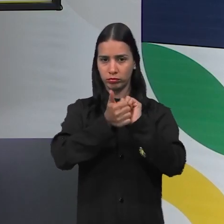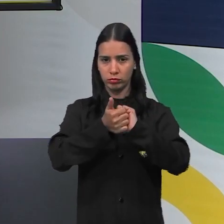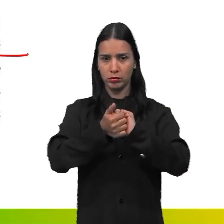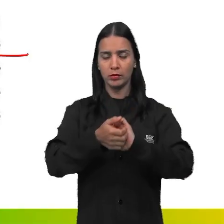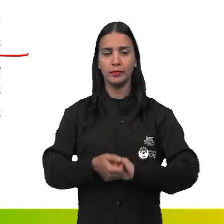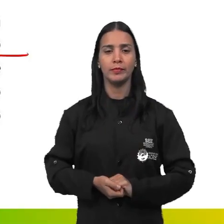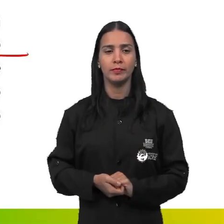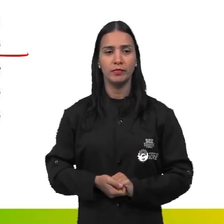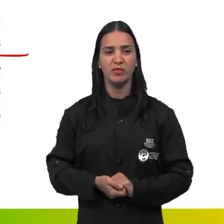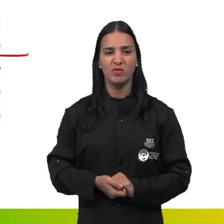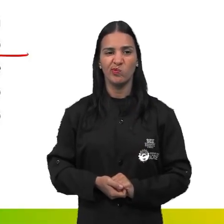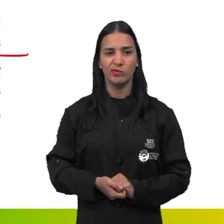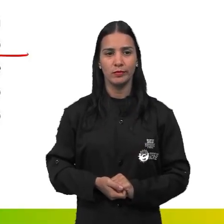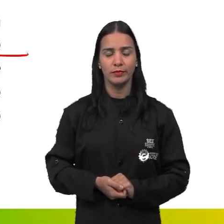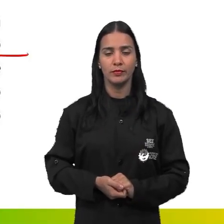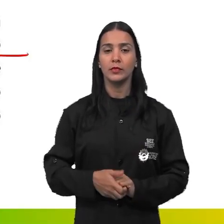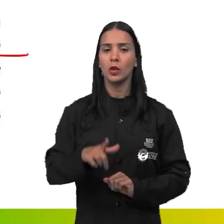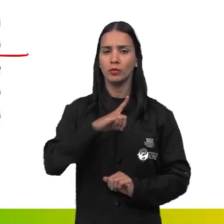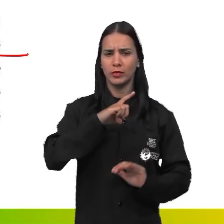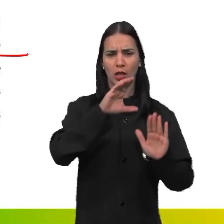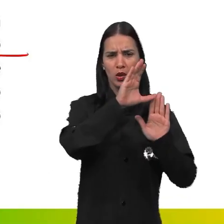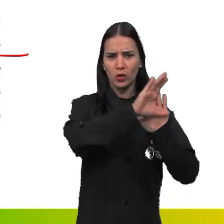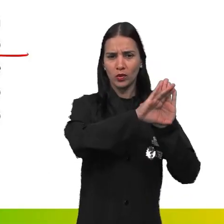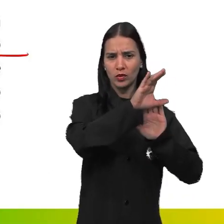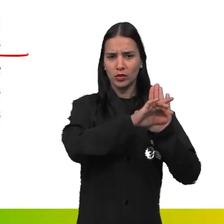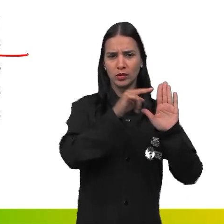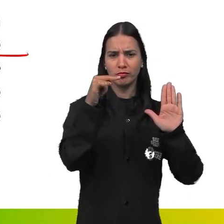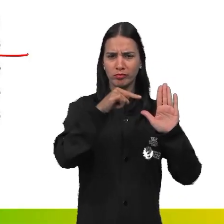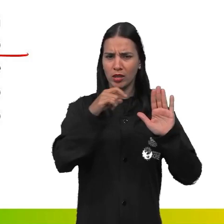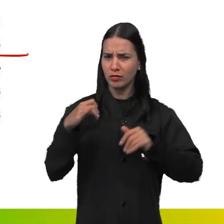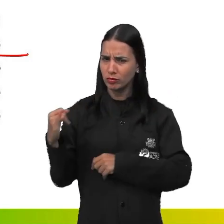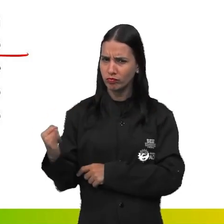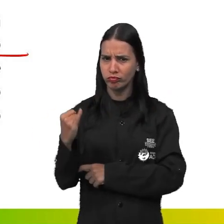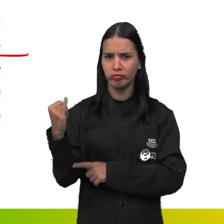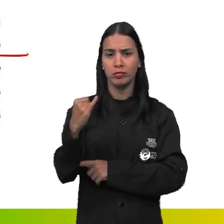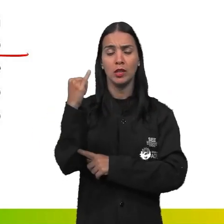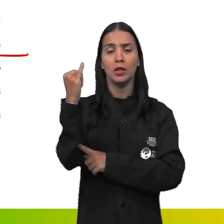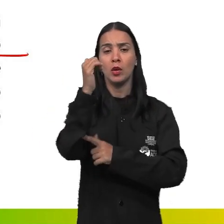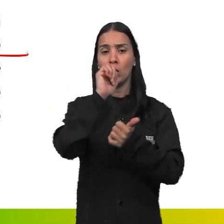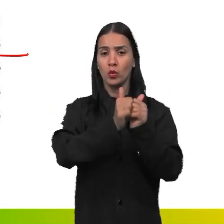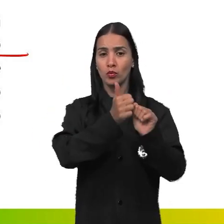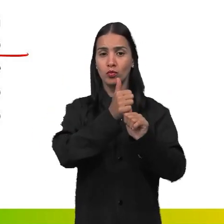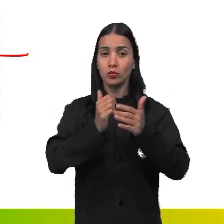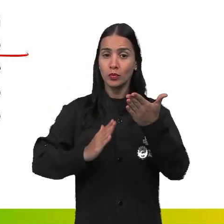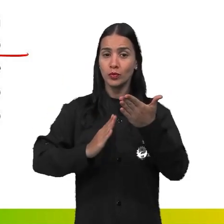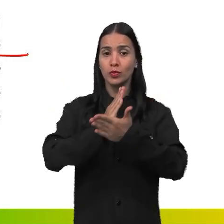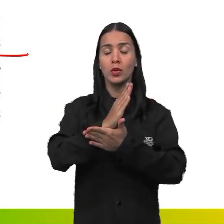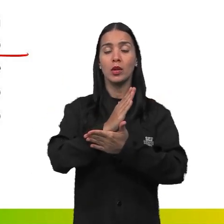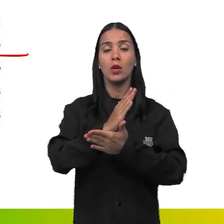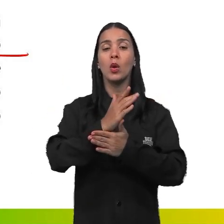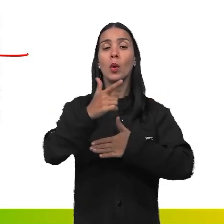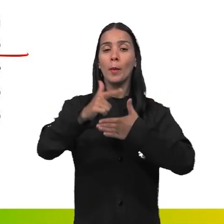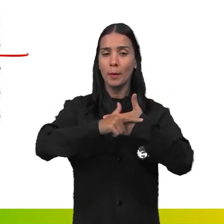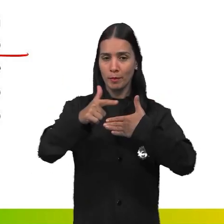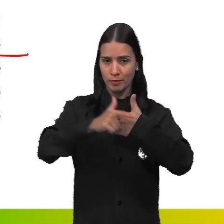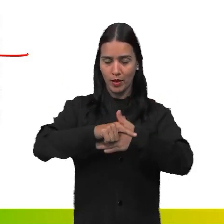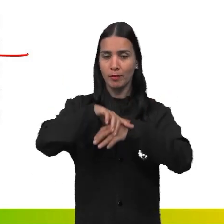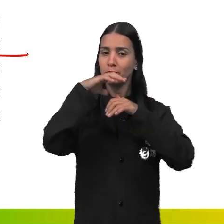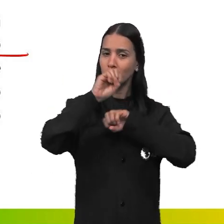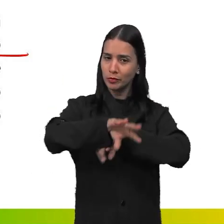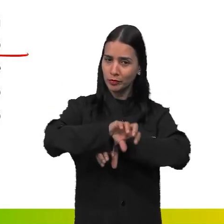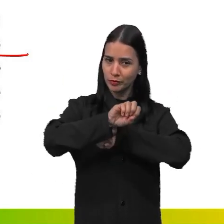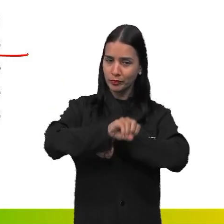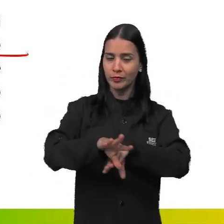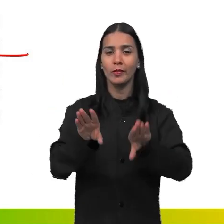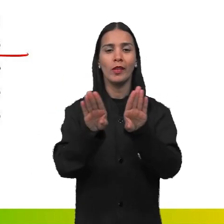Vamos avançar. Esses conceitos são fundamentais para que os esportes de invasão cumpram seu papel educativo. Jogar com fair